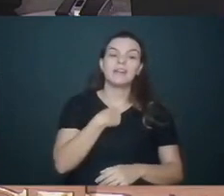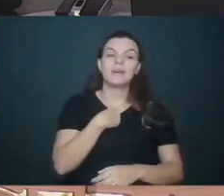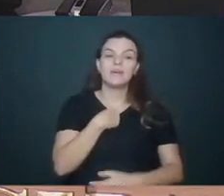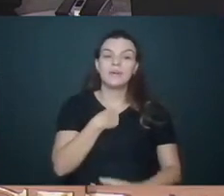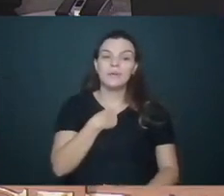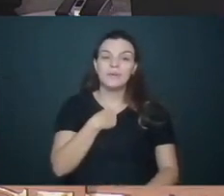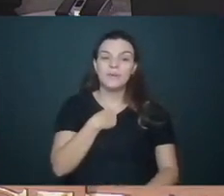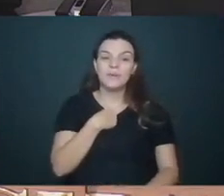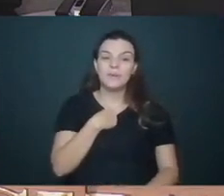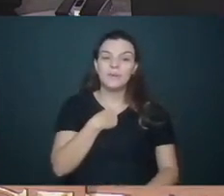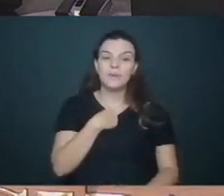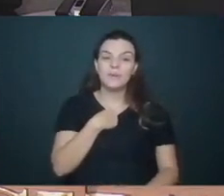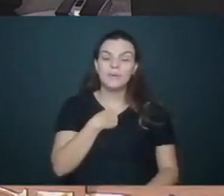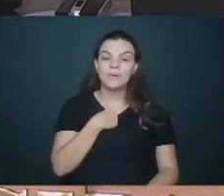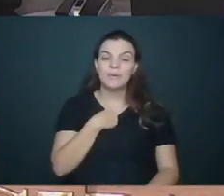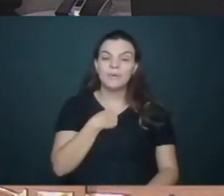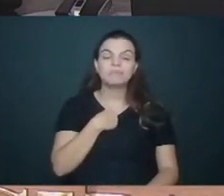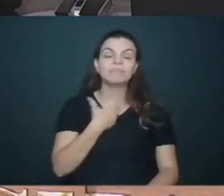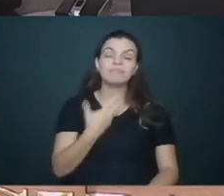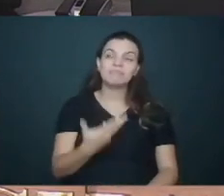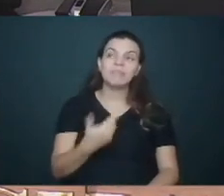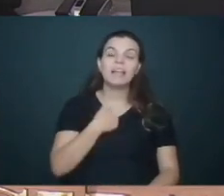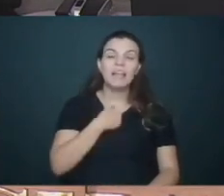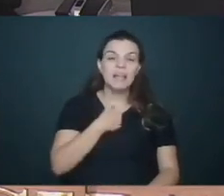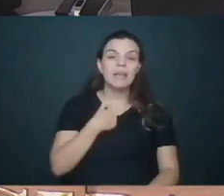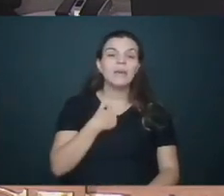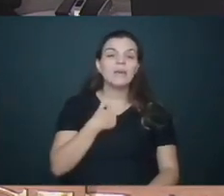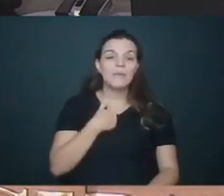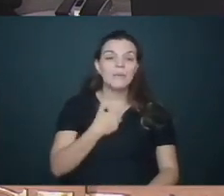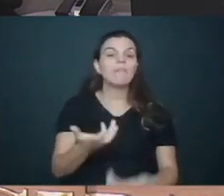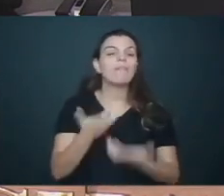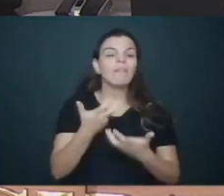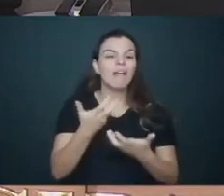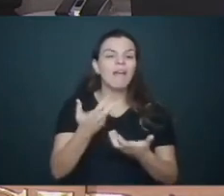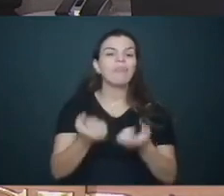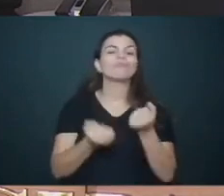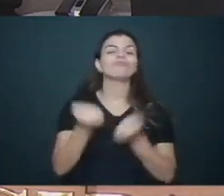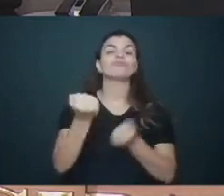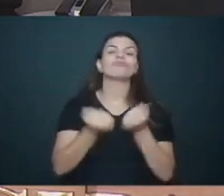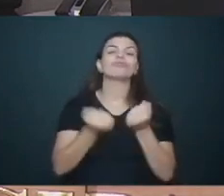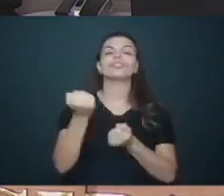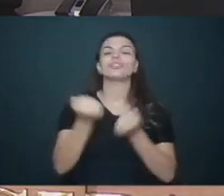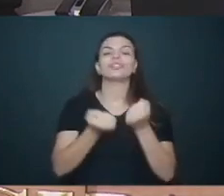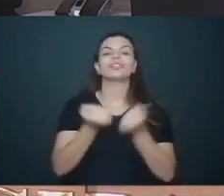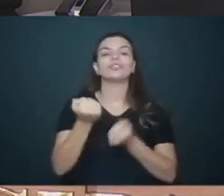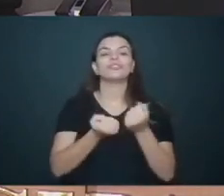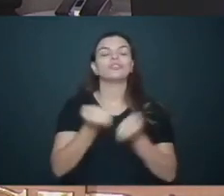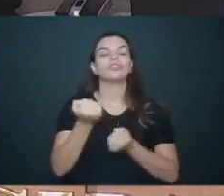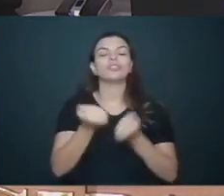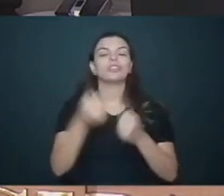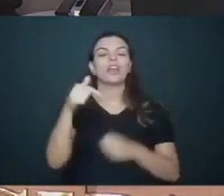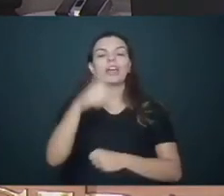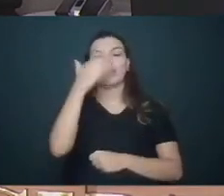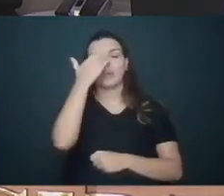Mas veja, eu gostaria de dirigir por Curitiba daqui uns 5, 6, 10 anos e ver